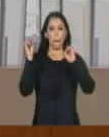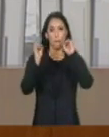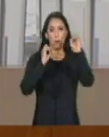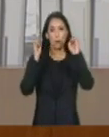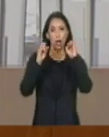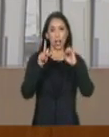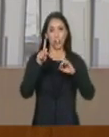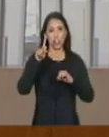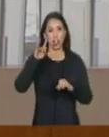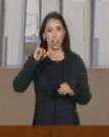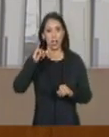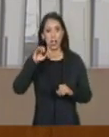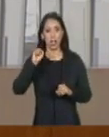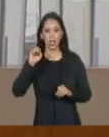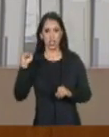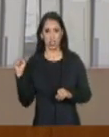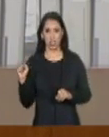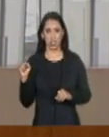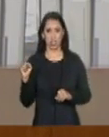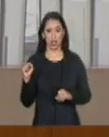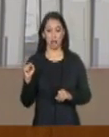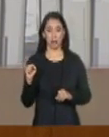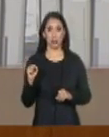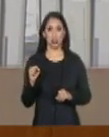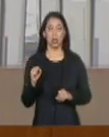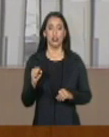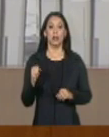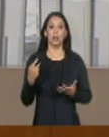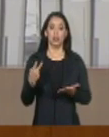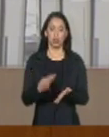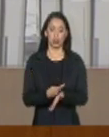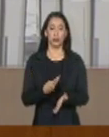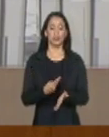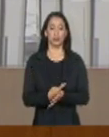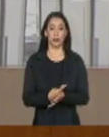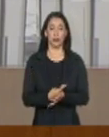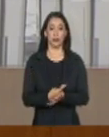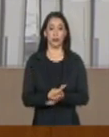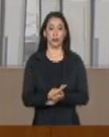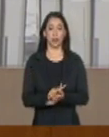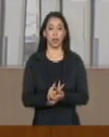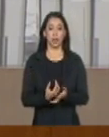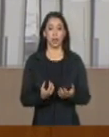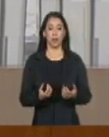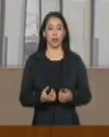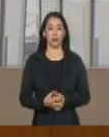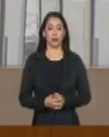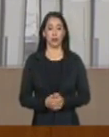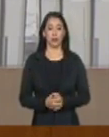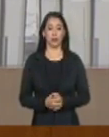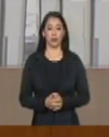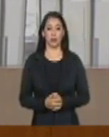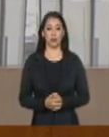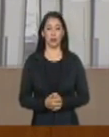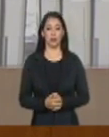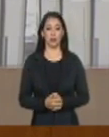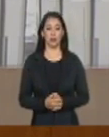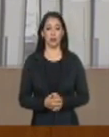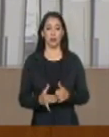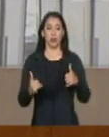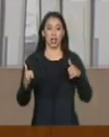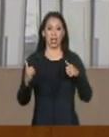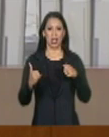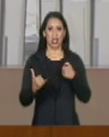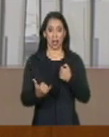a tragédia, ou a desídia, melhor dizendo, nesses casos, né? Não são tragédias frutos